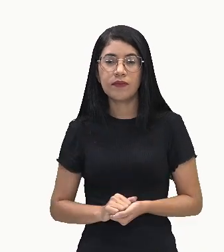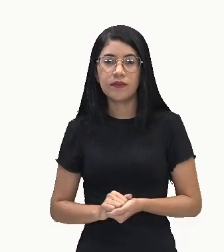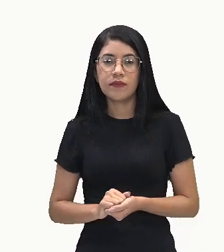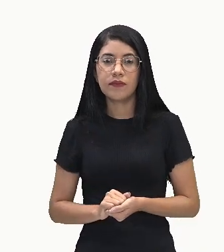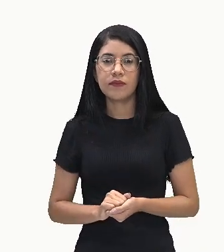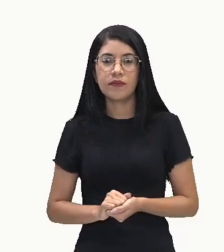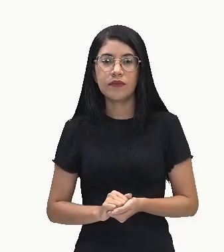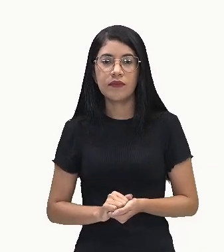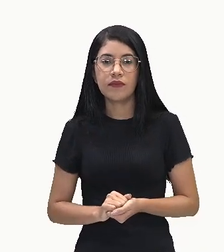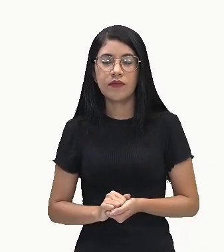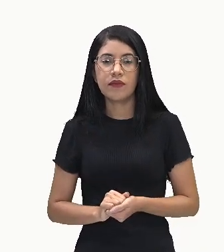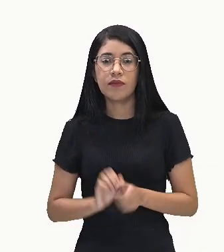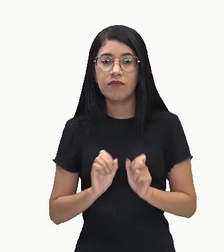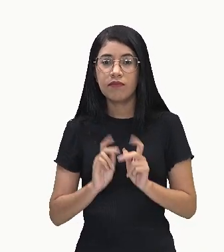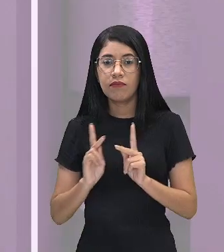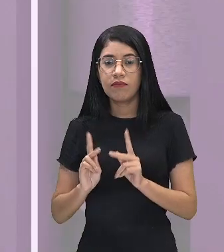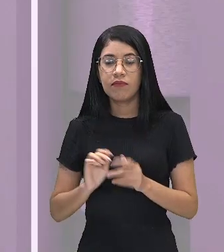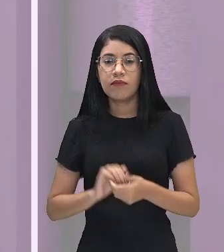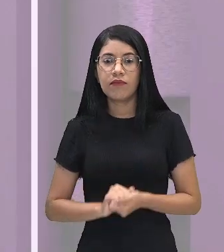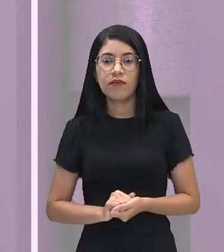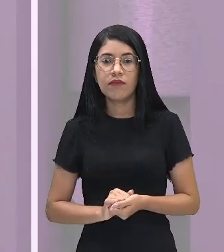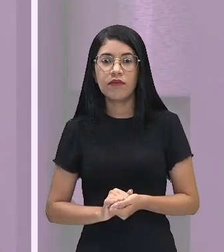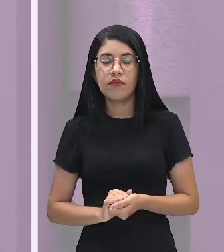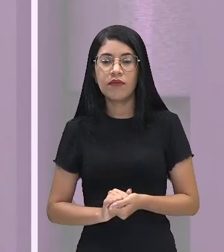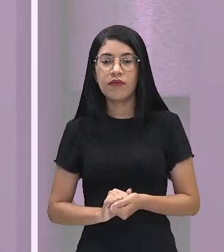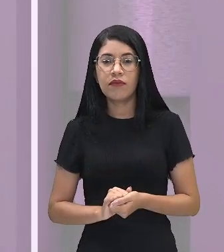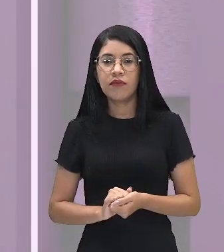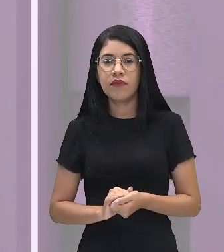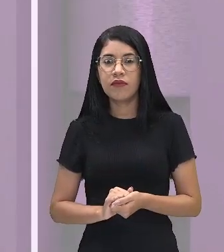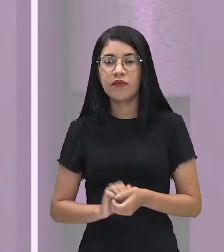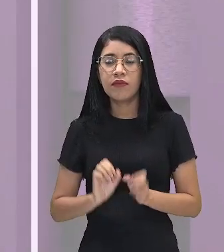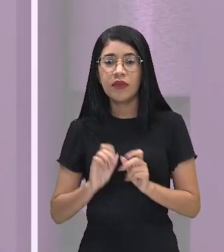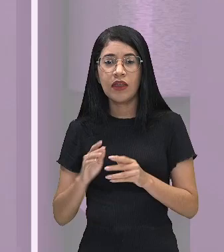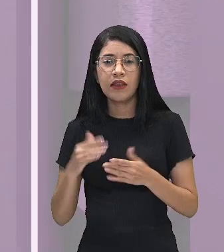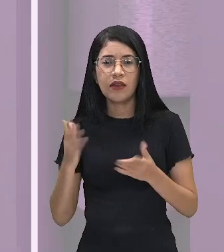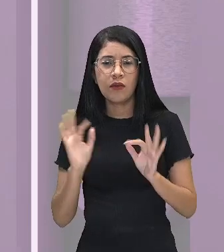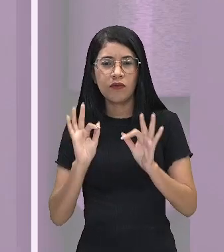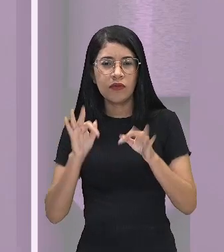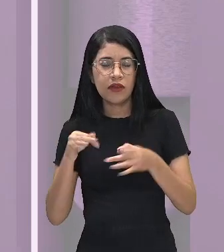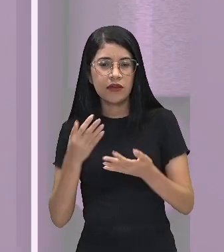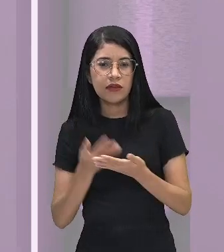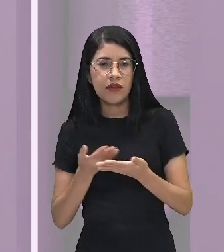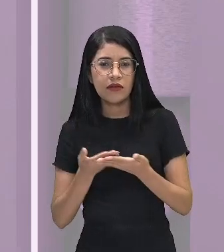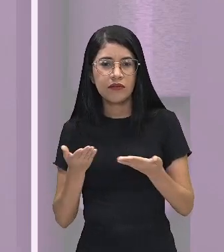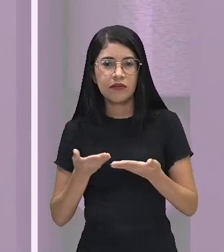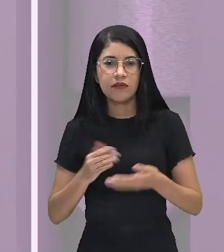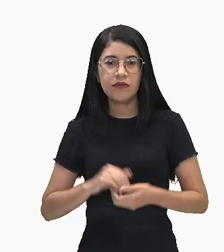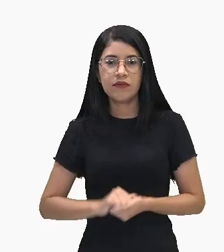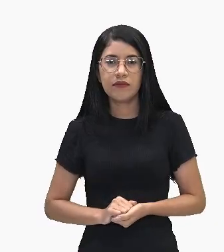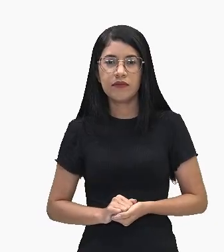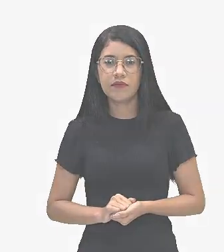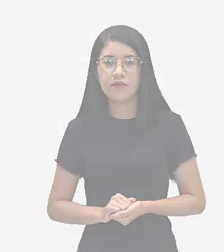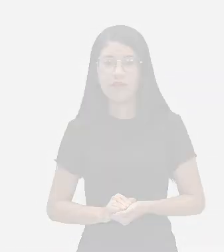vazio. Beleza? Muito bem, meus queridos alunos, com isso concluímos a nossa aula de hoje.